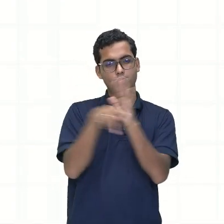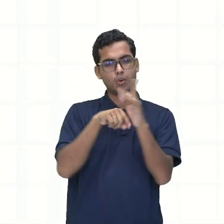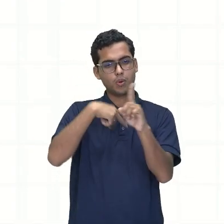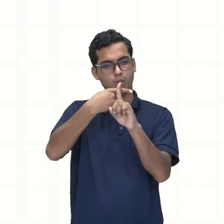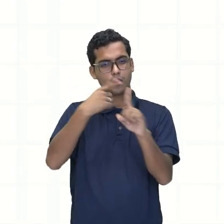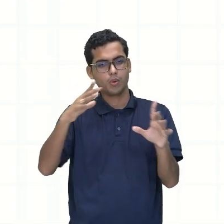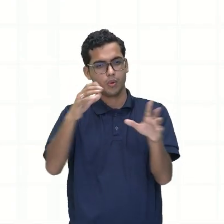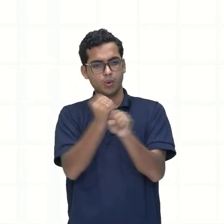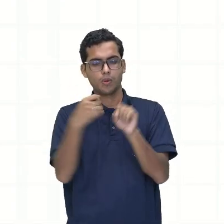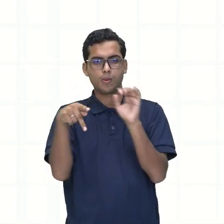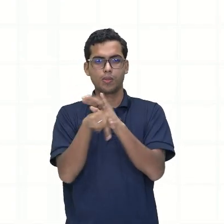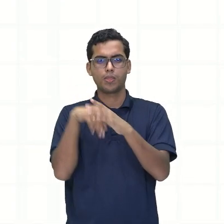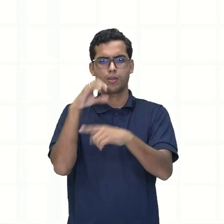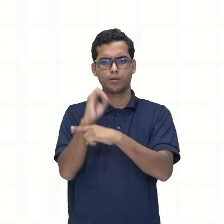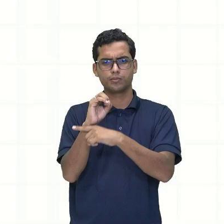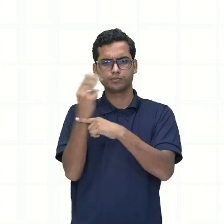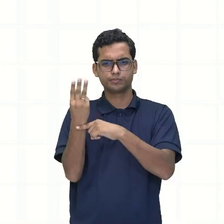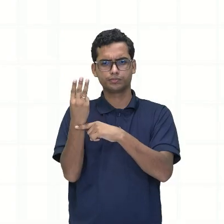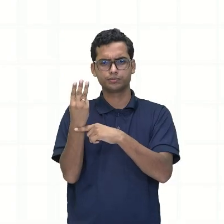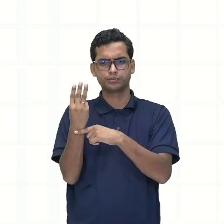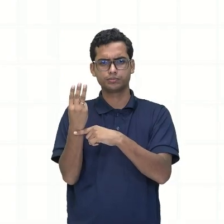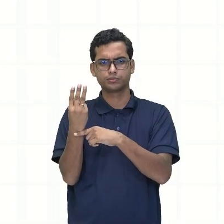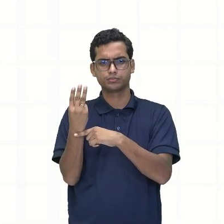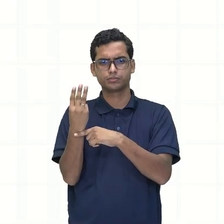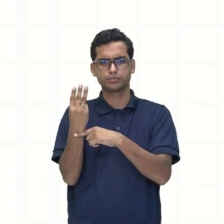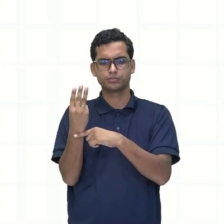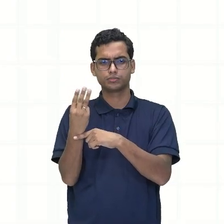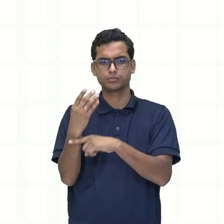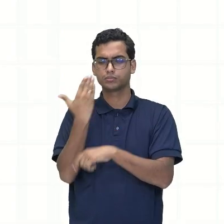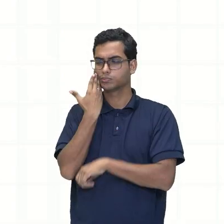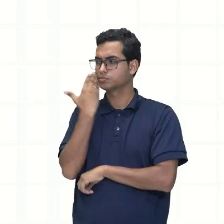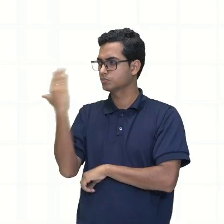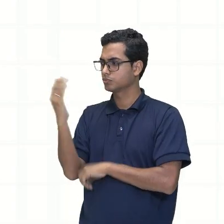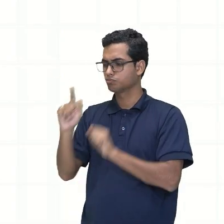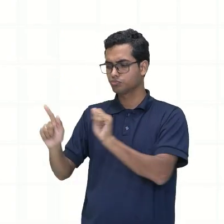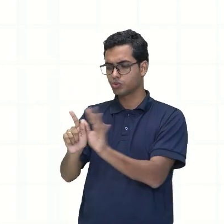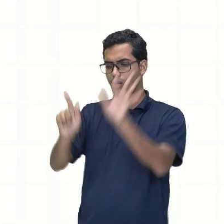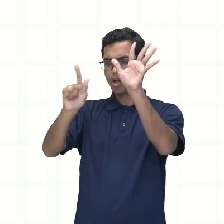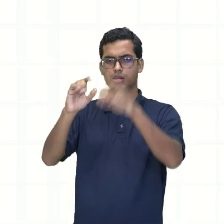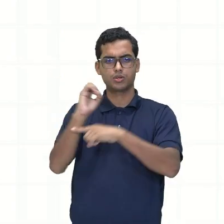gás ozônio são 3 moléculas de